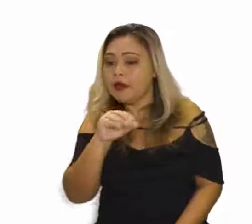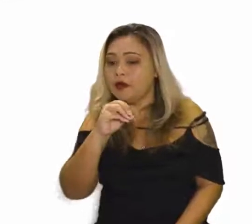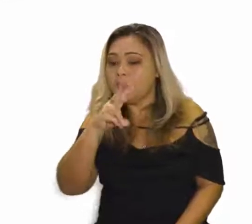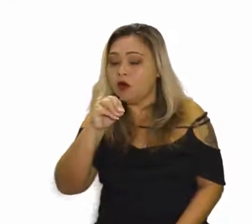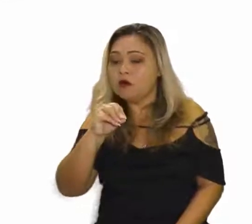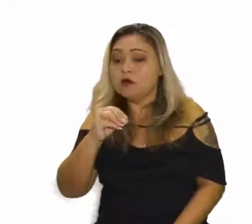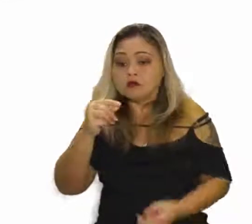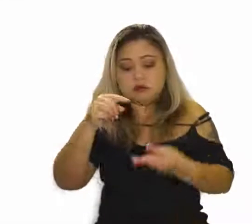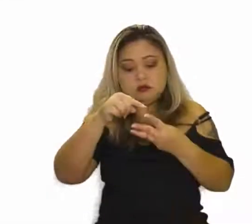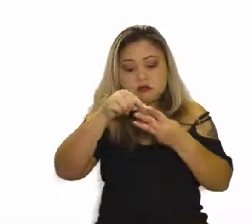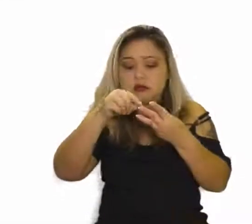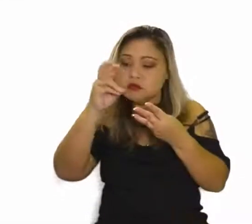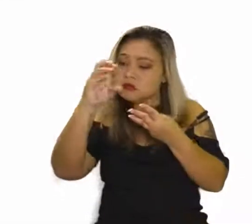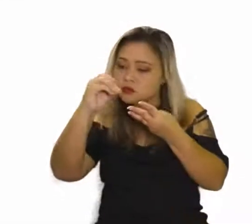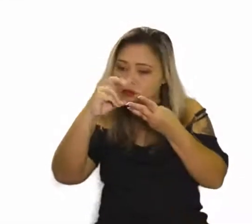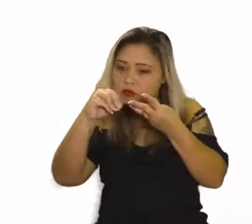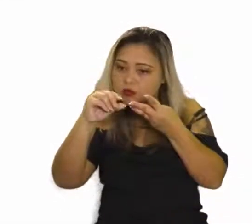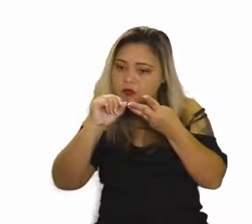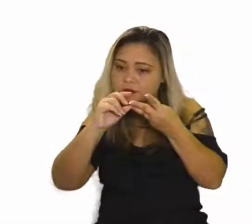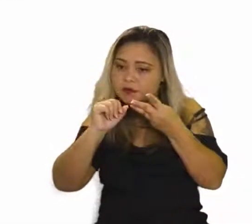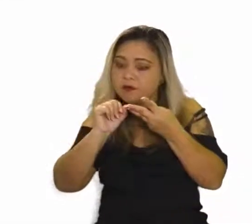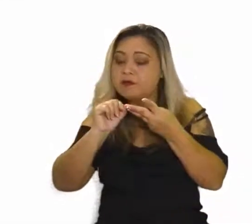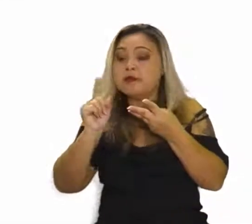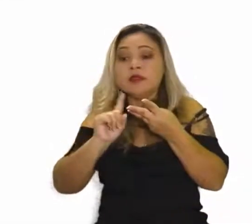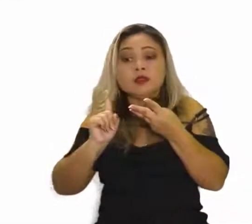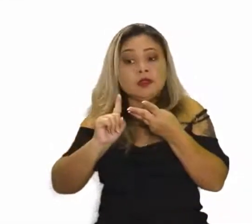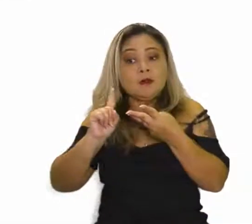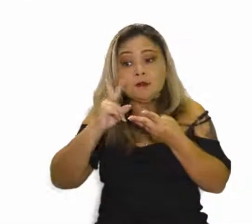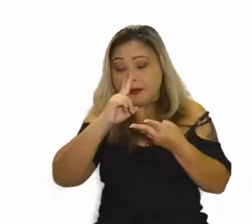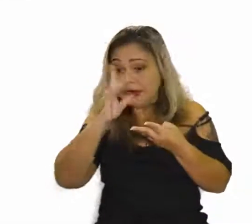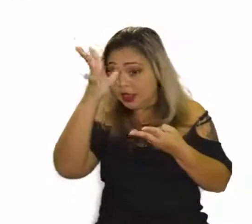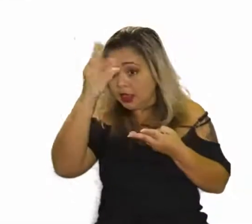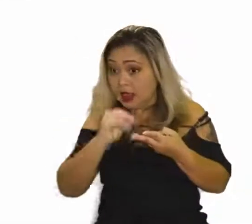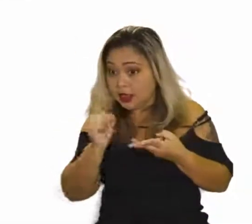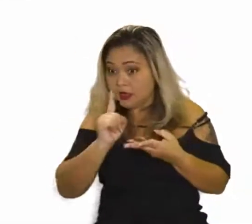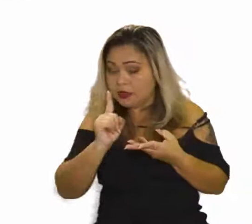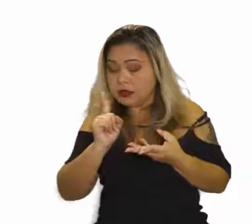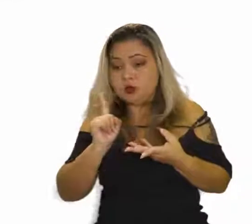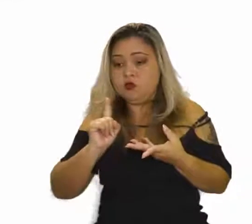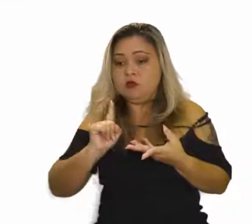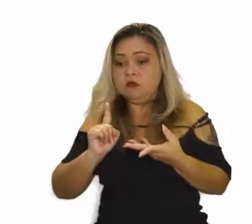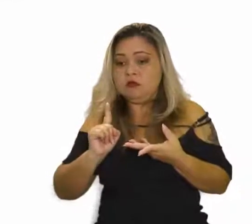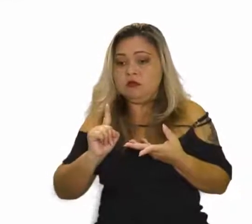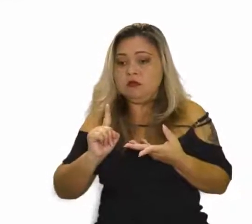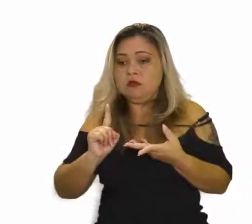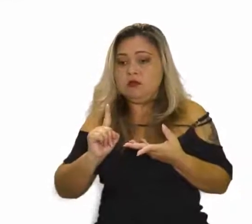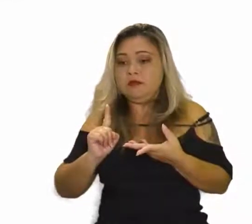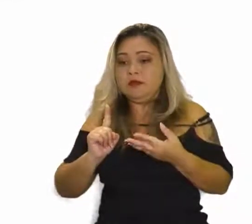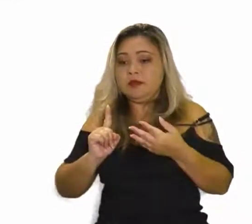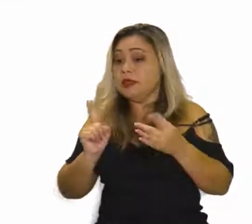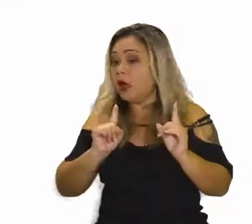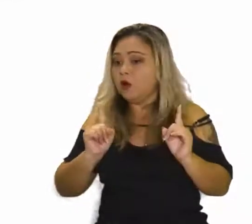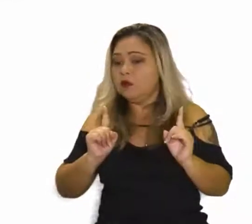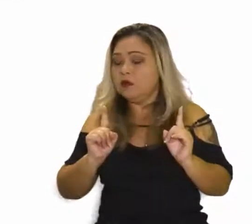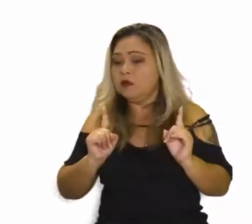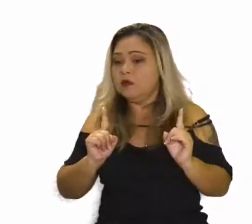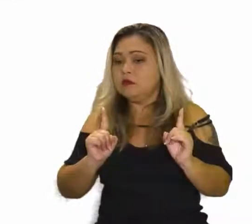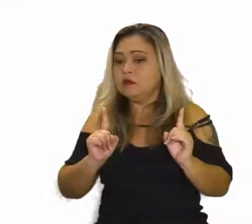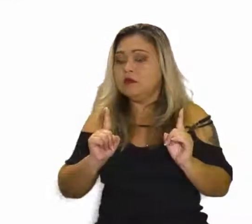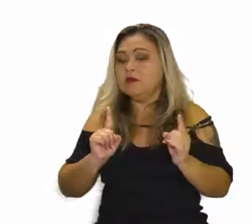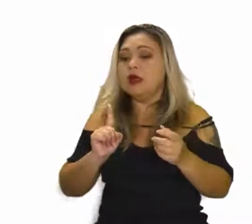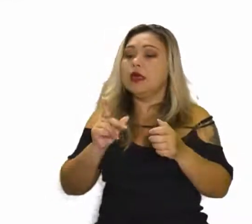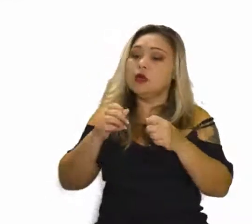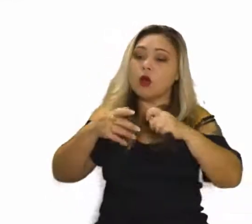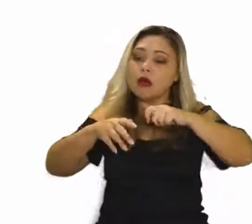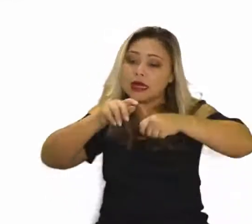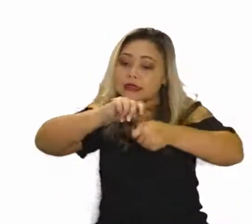comer 3 ovos, parece que é 3 ovos para equivaler uma de galinha. Não, nada a ver. Tá bom, gente? É igual